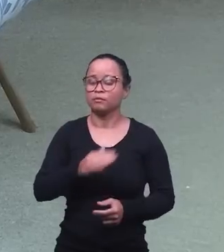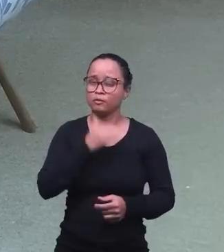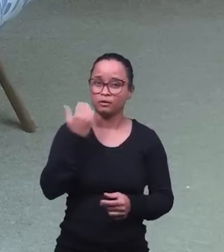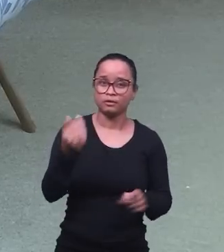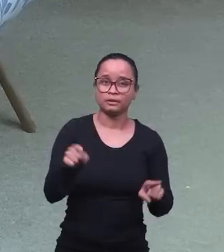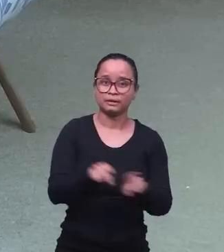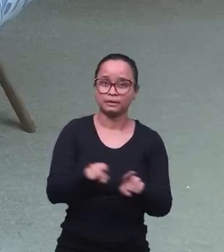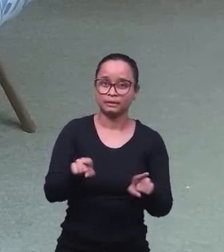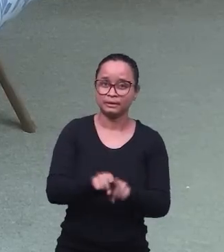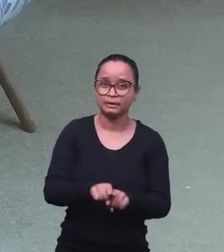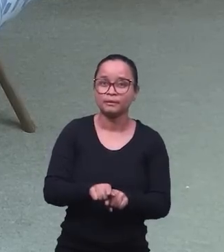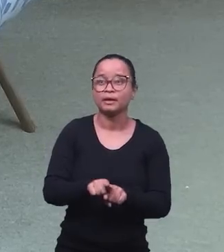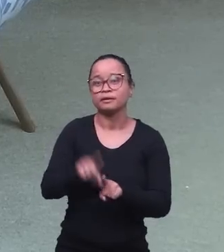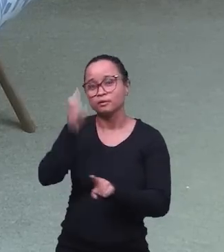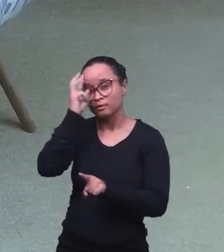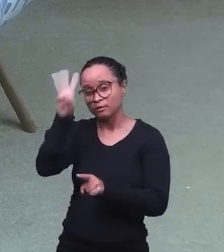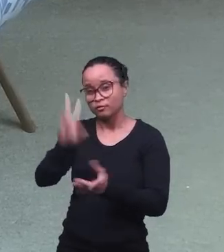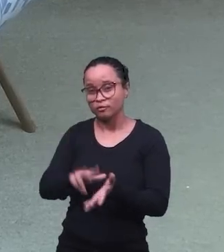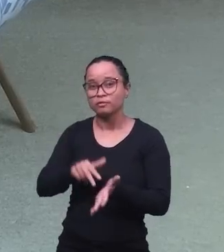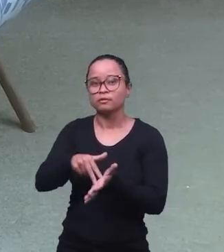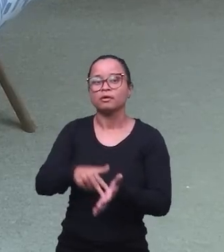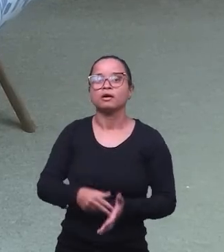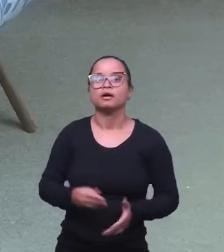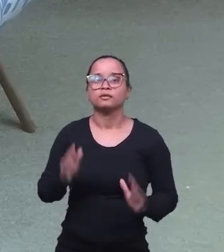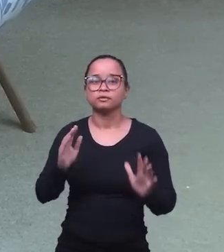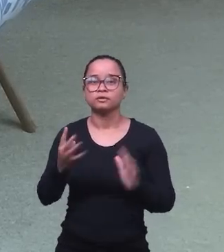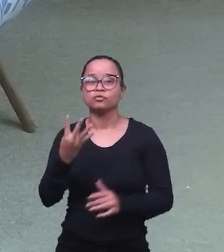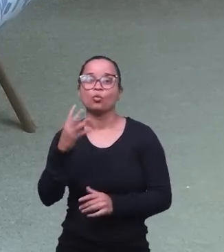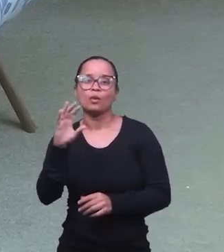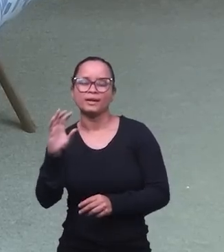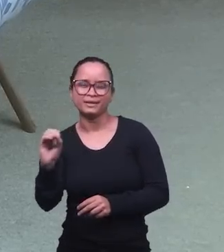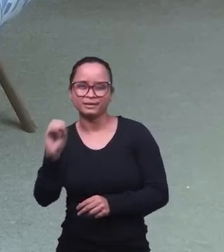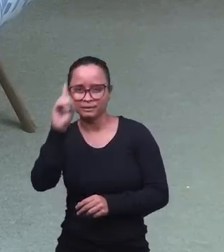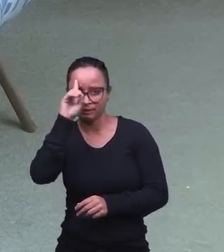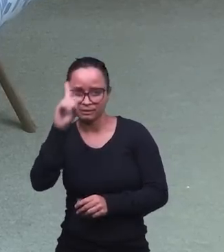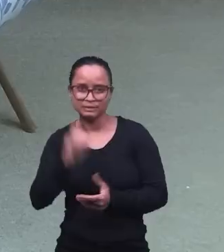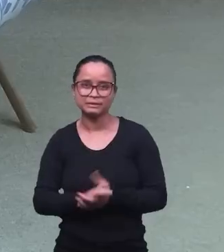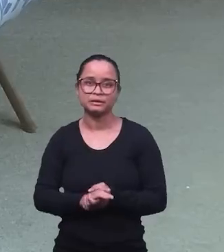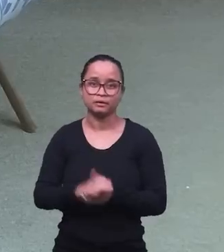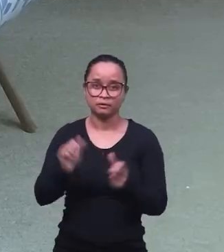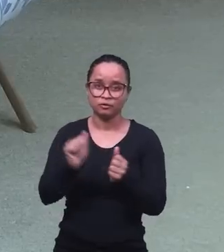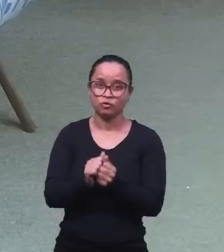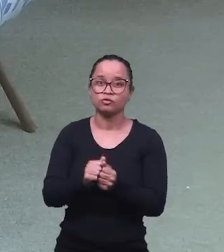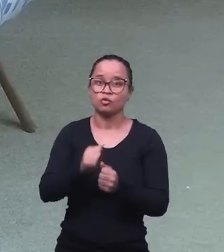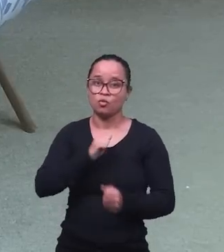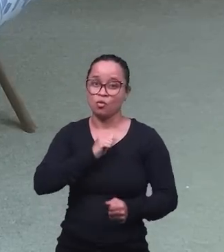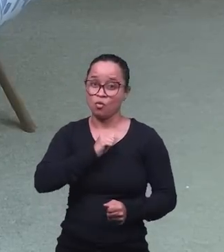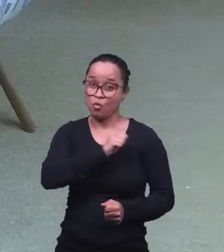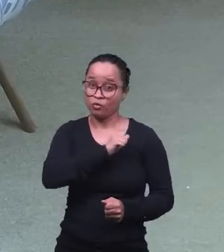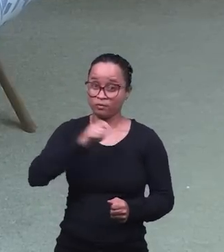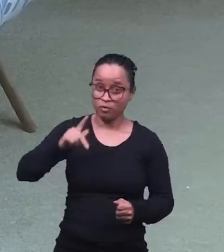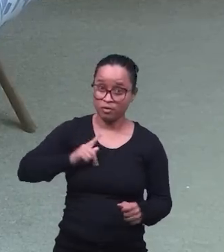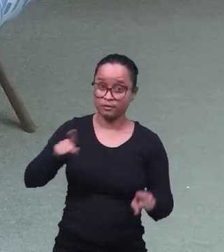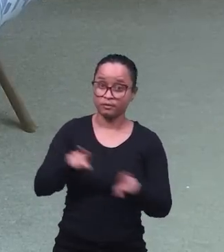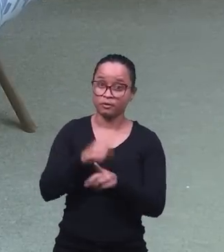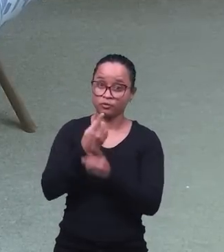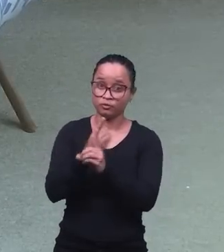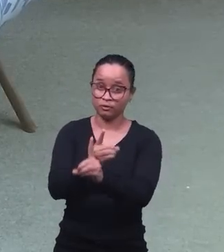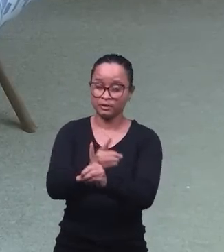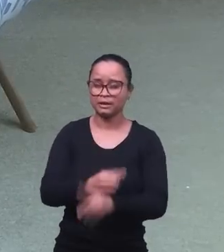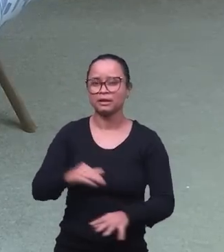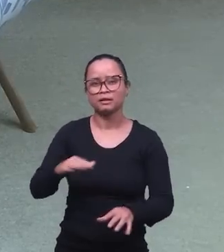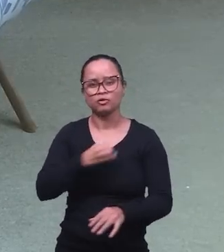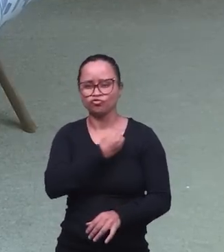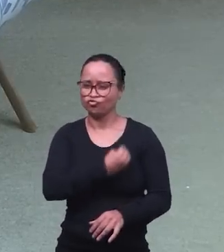que ressuscitou, e durante 40 dias ele apareceu entre os apóstolos, os discípulos, e operou tão grandes milagres que até